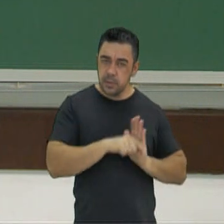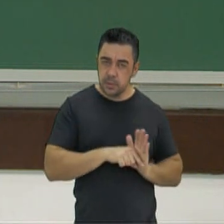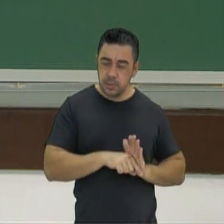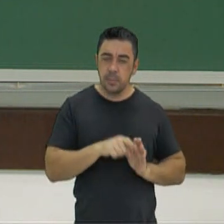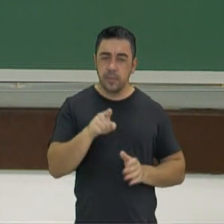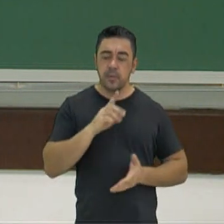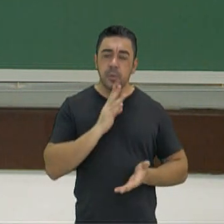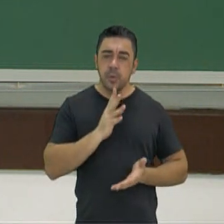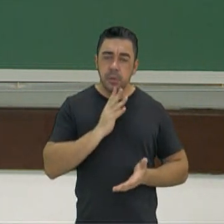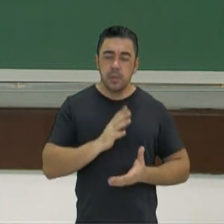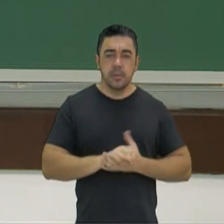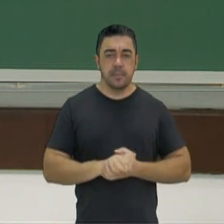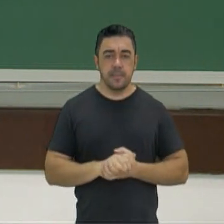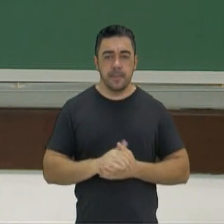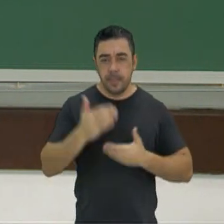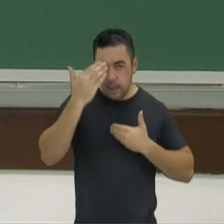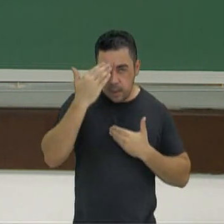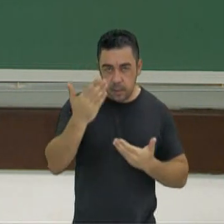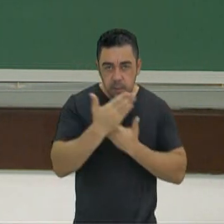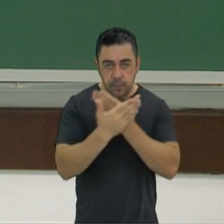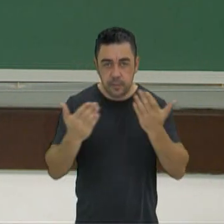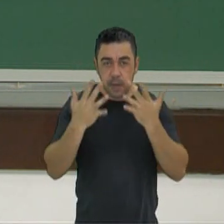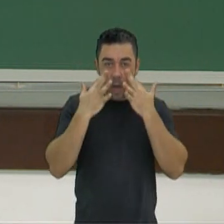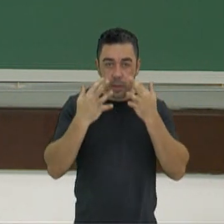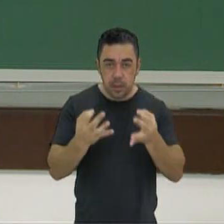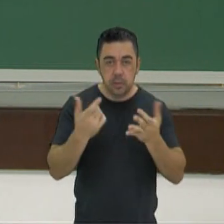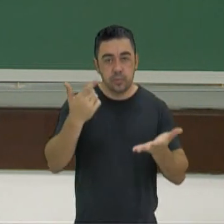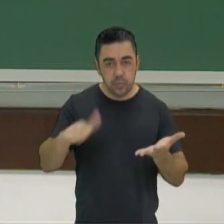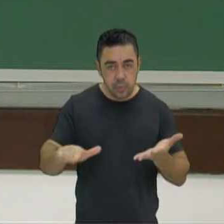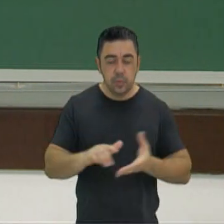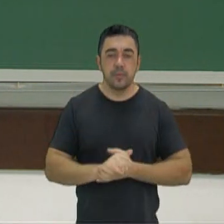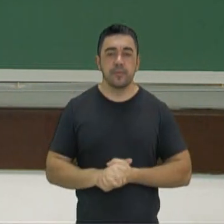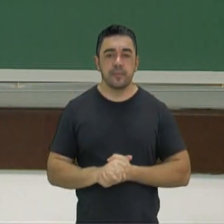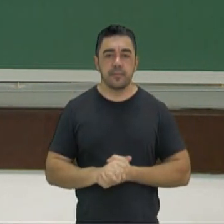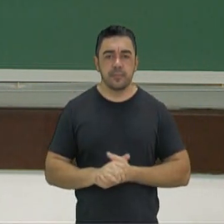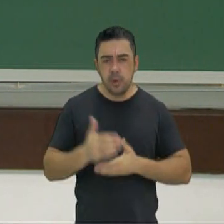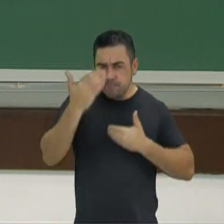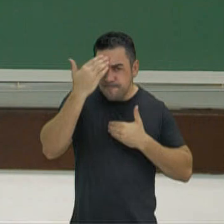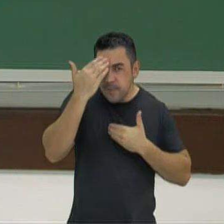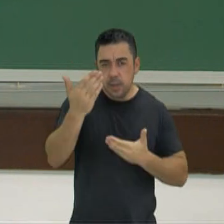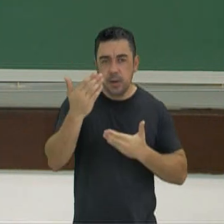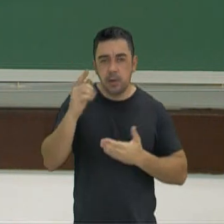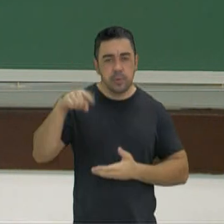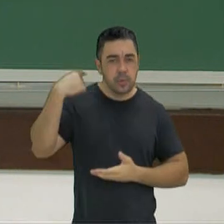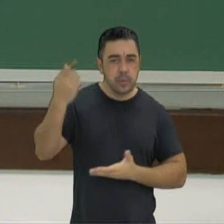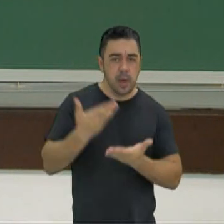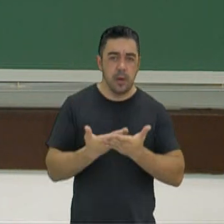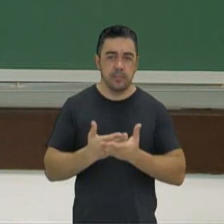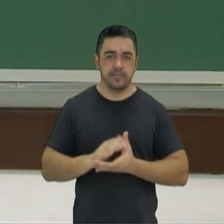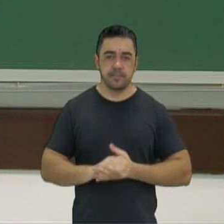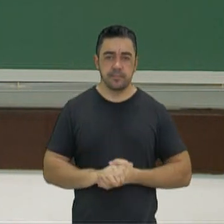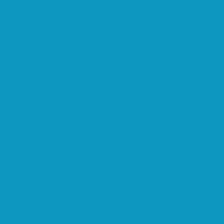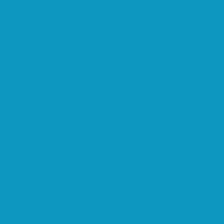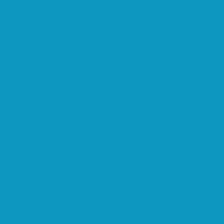para conhecer. Então eu agradeço a sua atenção mais uma vez, muito obrigado e até a próxima.